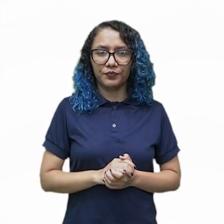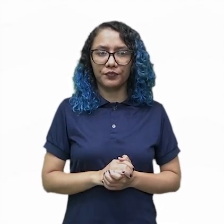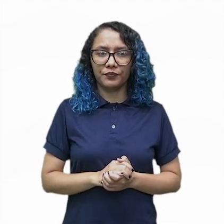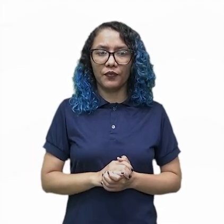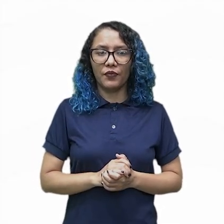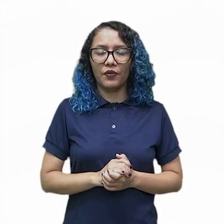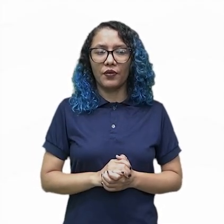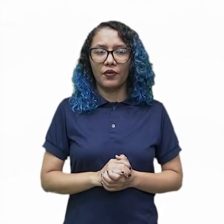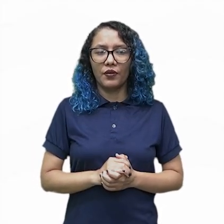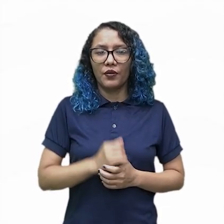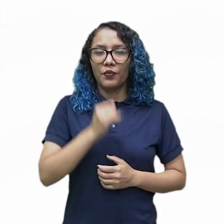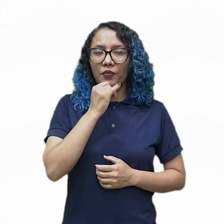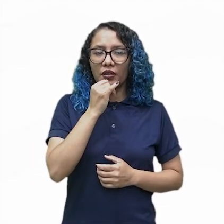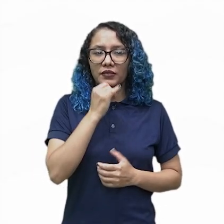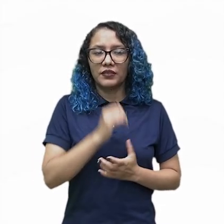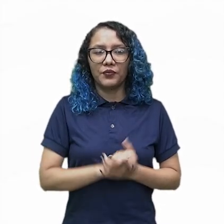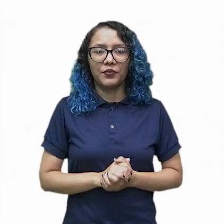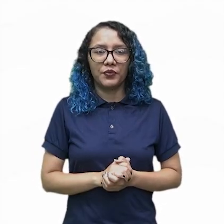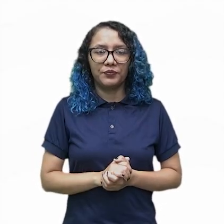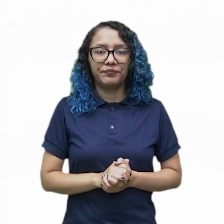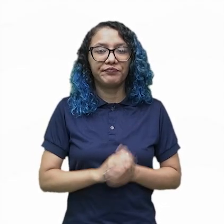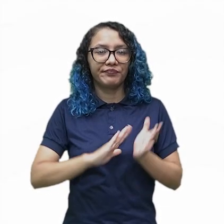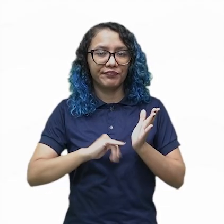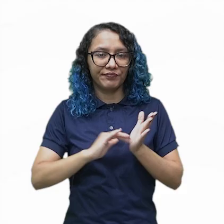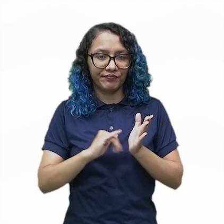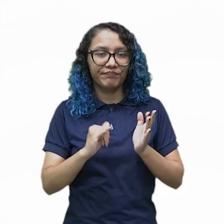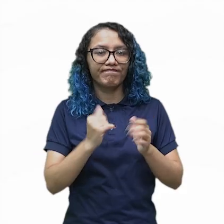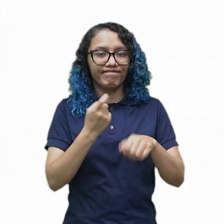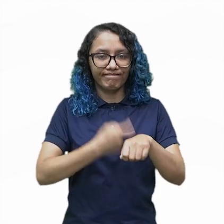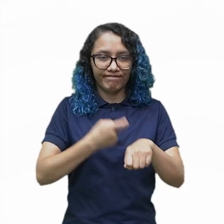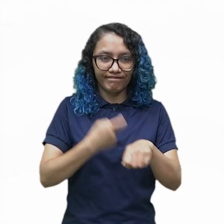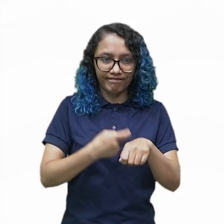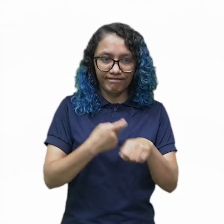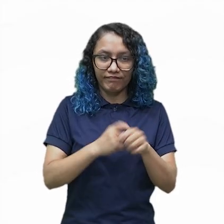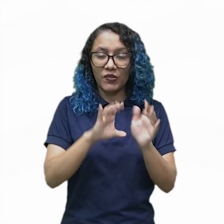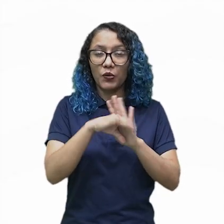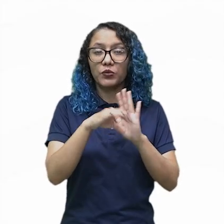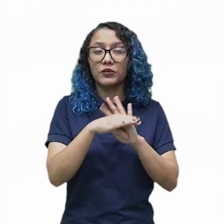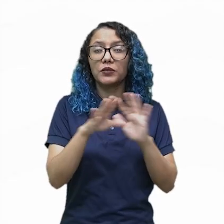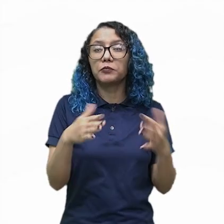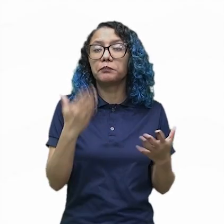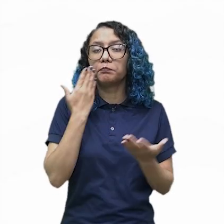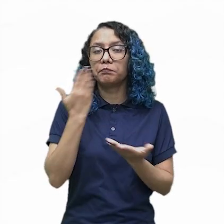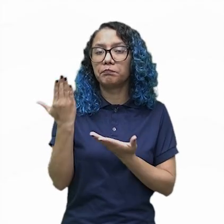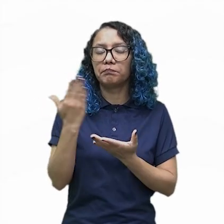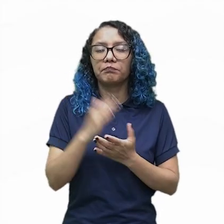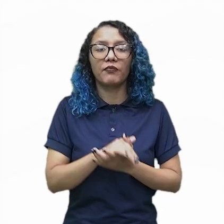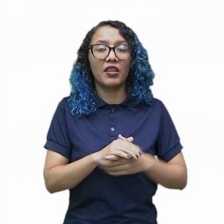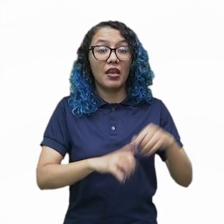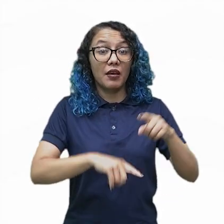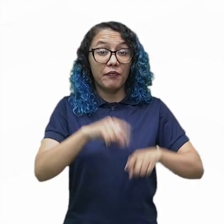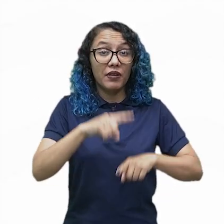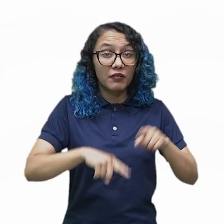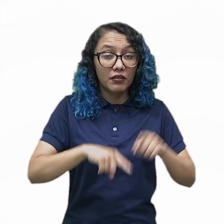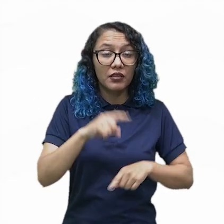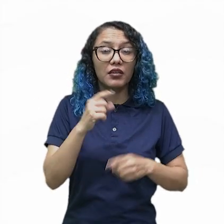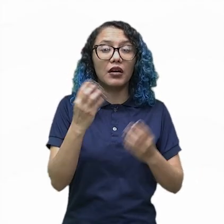nós temos, por exemplo, os resíduos sólidos, e eles possuem a seguinte definição, São